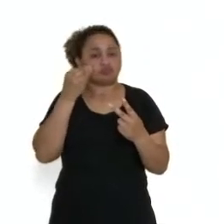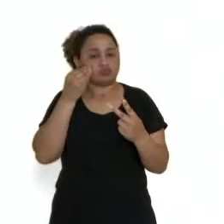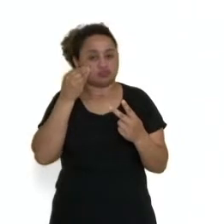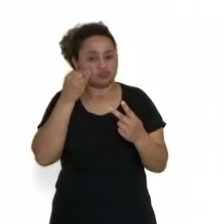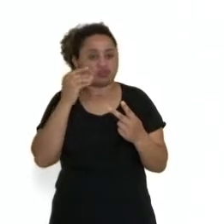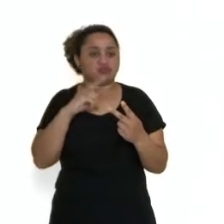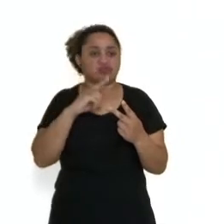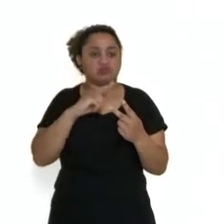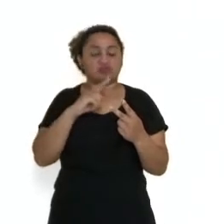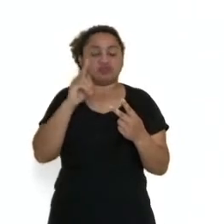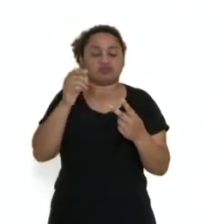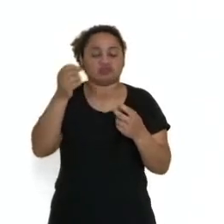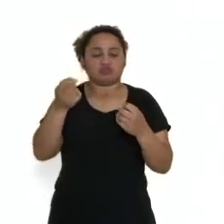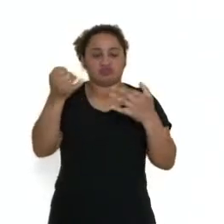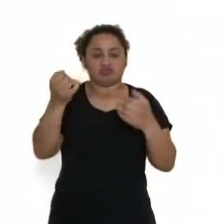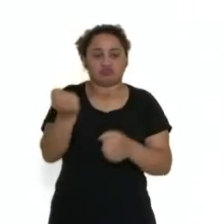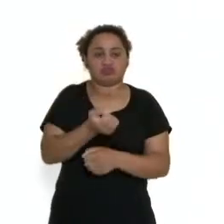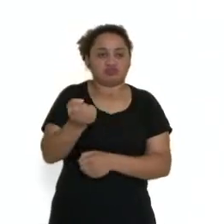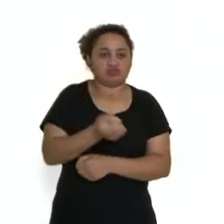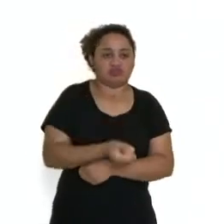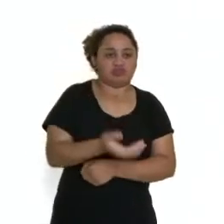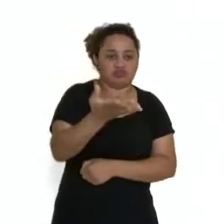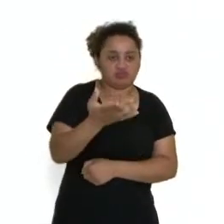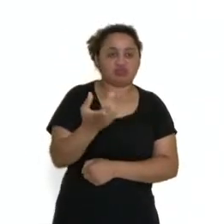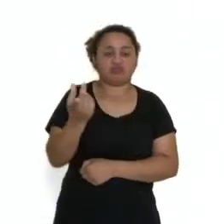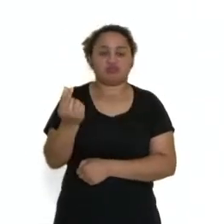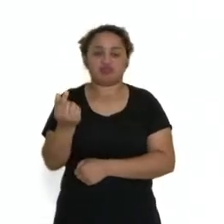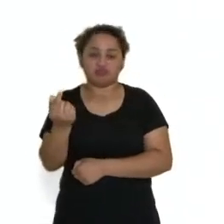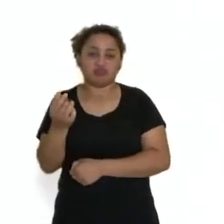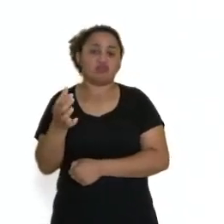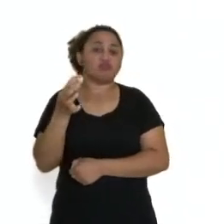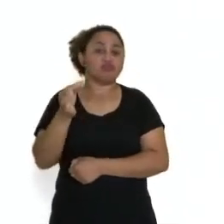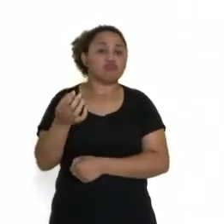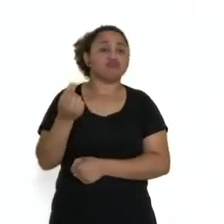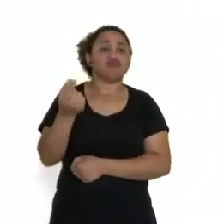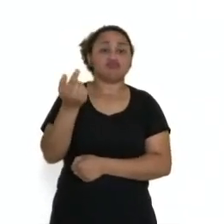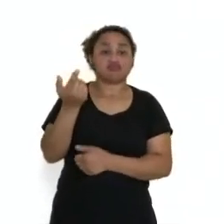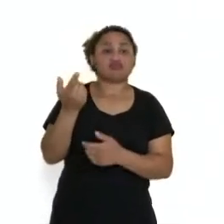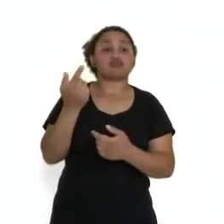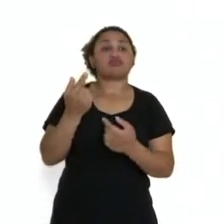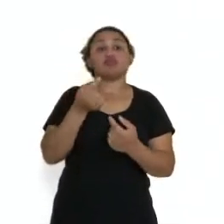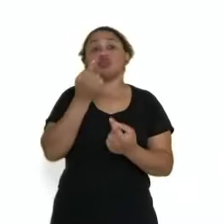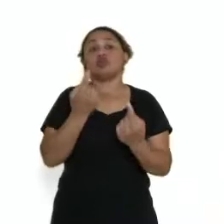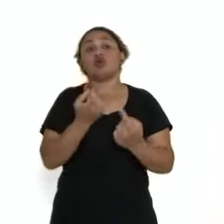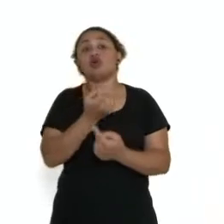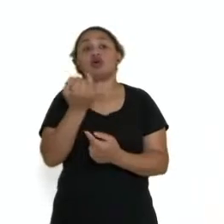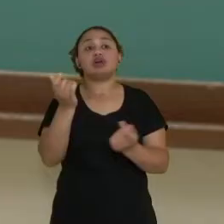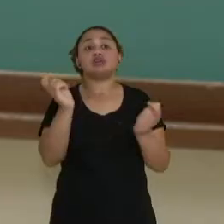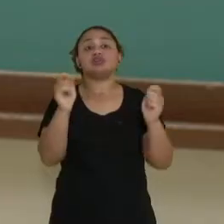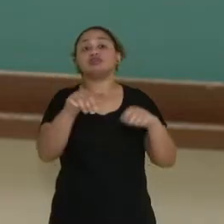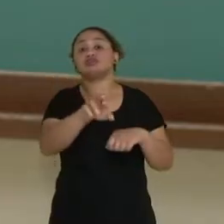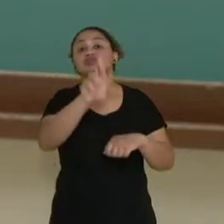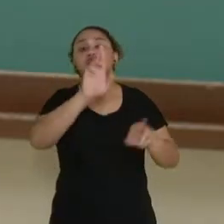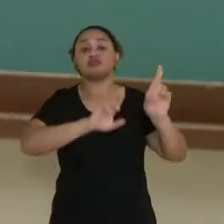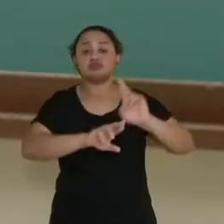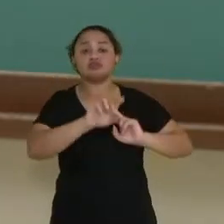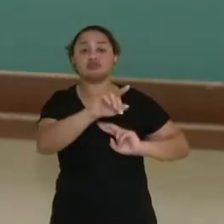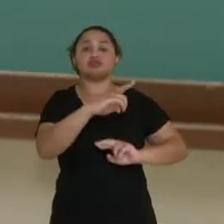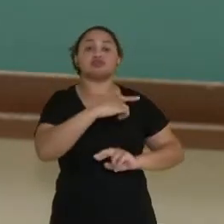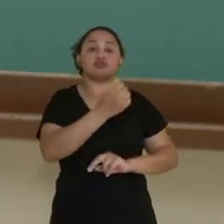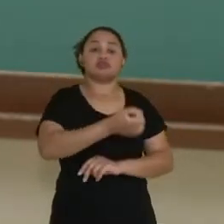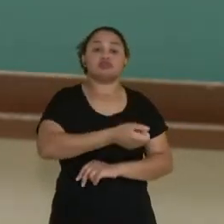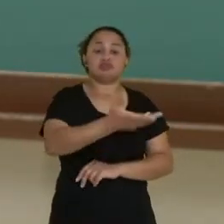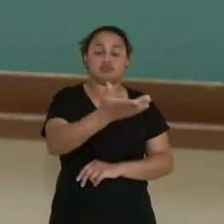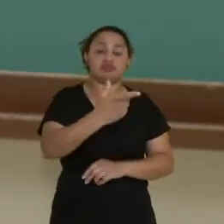aleatórios que a professora acabou de falar, né? Quais são os possíveis resultados de um dado? O dado, como ele